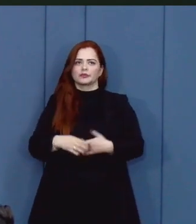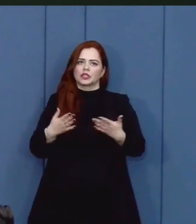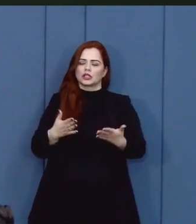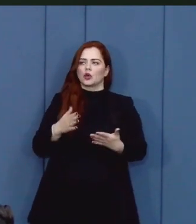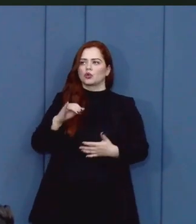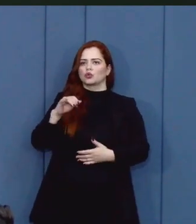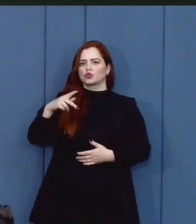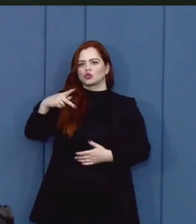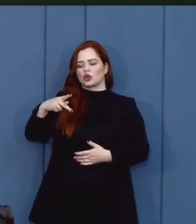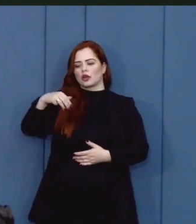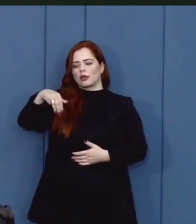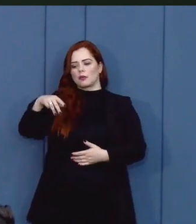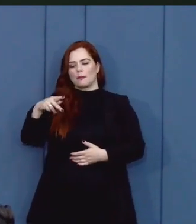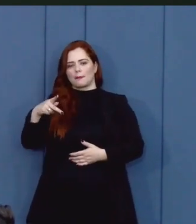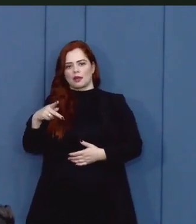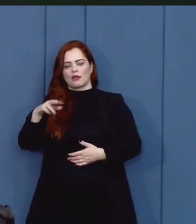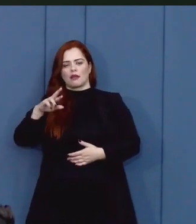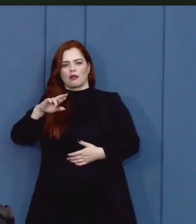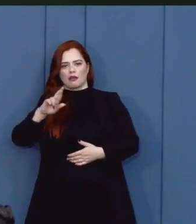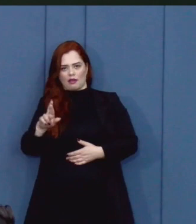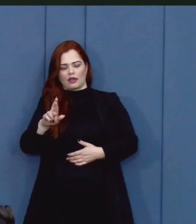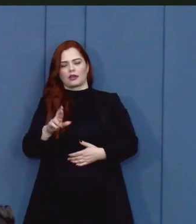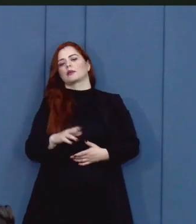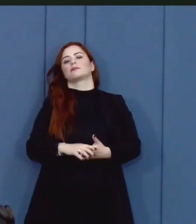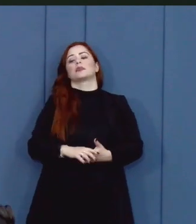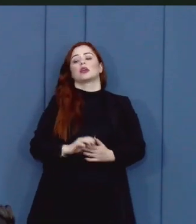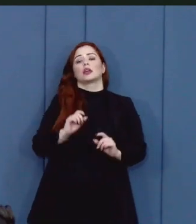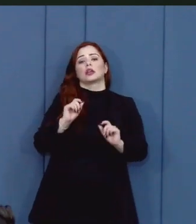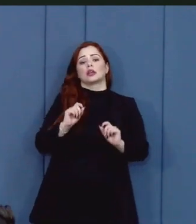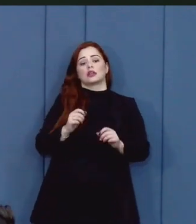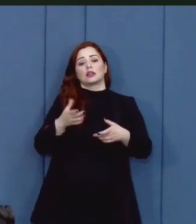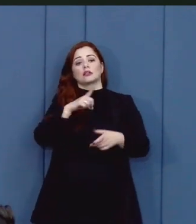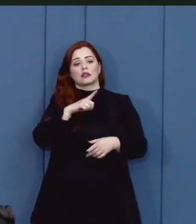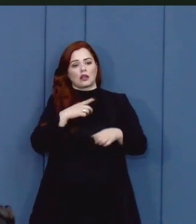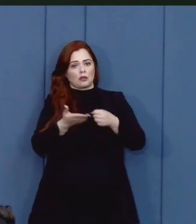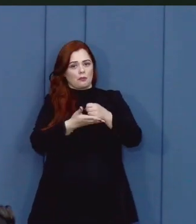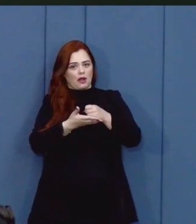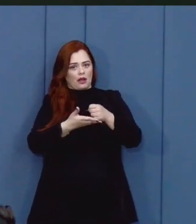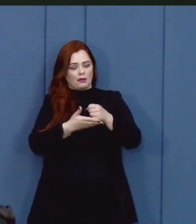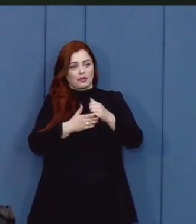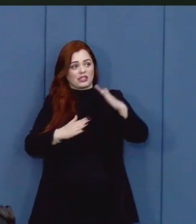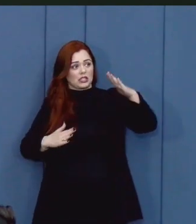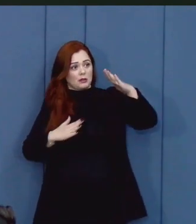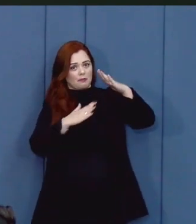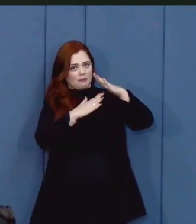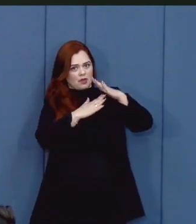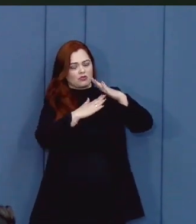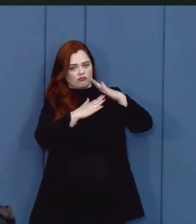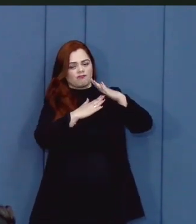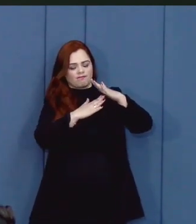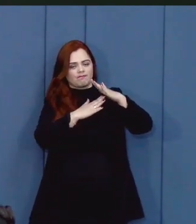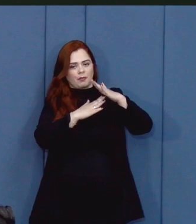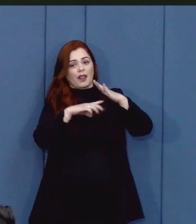exemplo, vou falar especificamente com o JMPR, sobre o JMPR, estabelece limites máximos de resíduos de